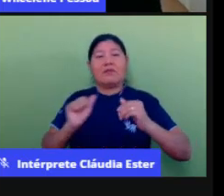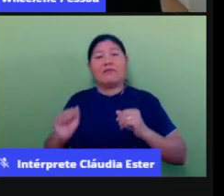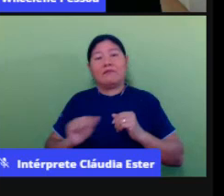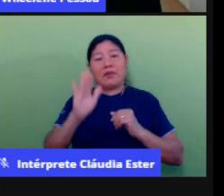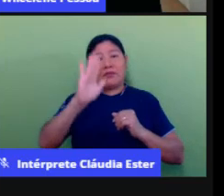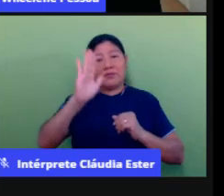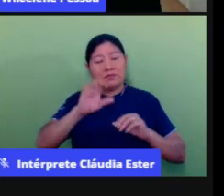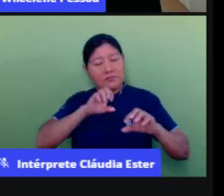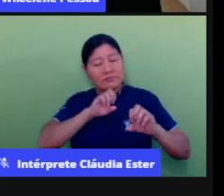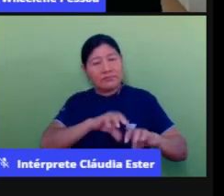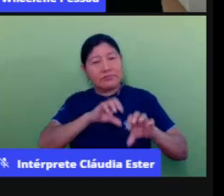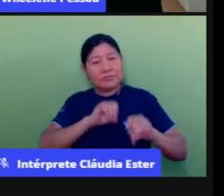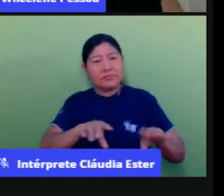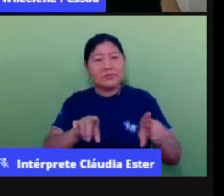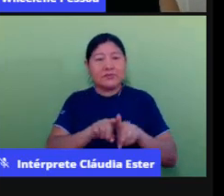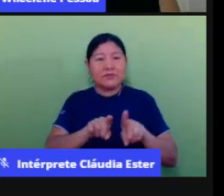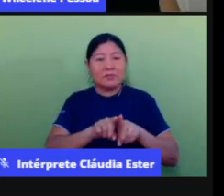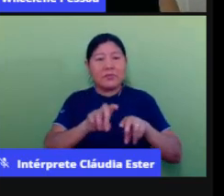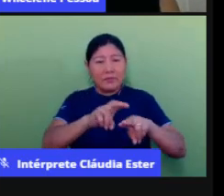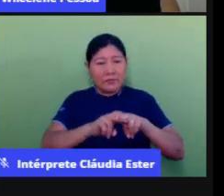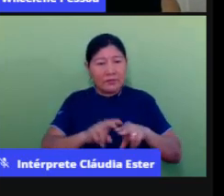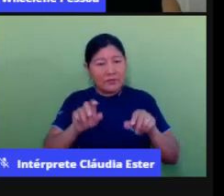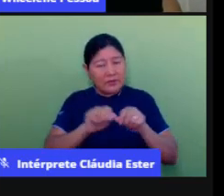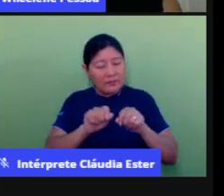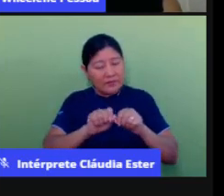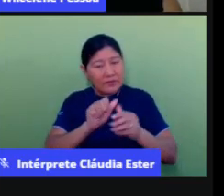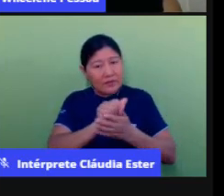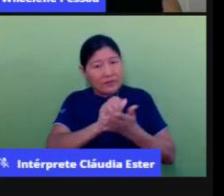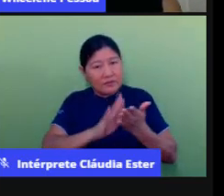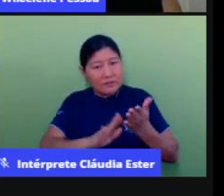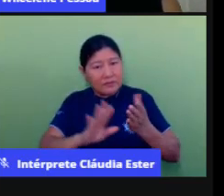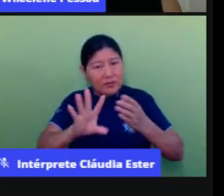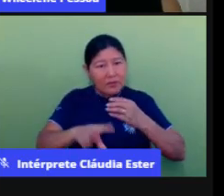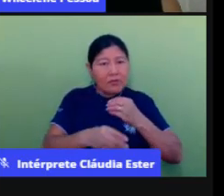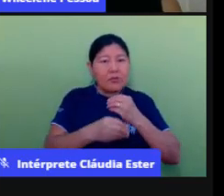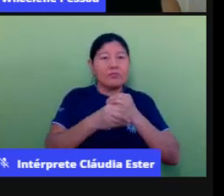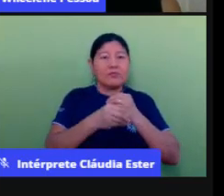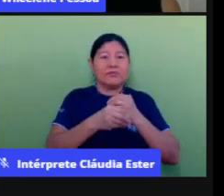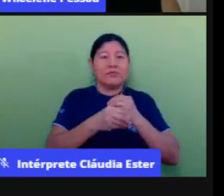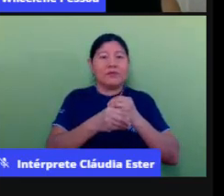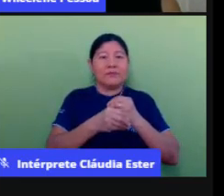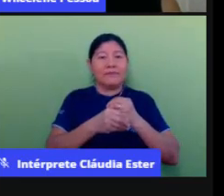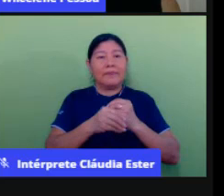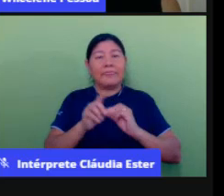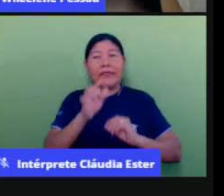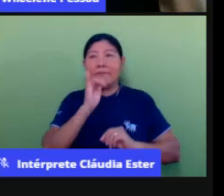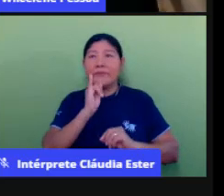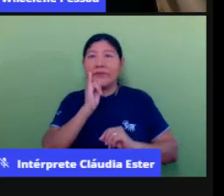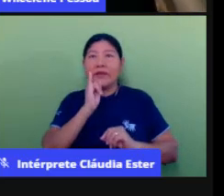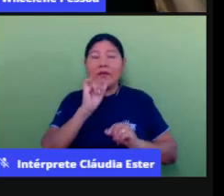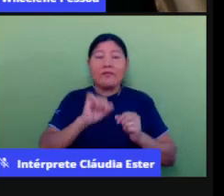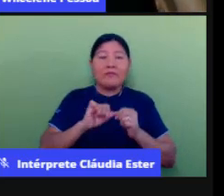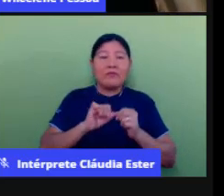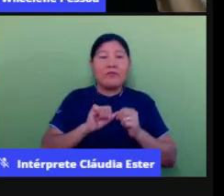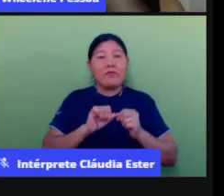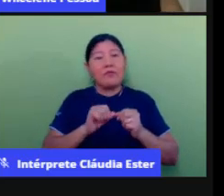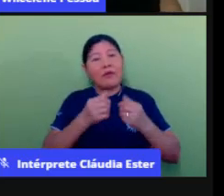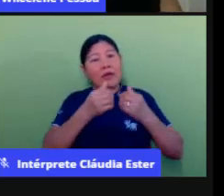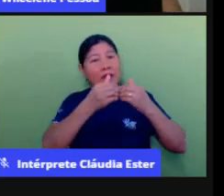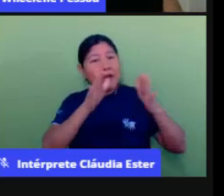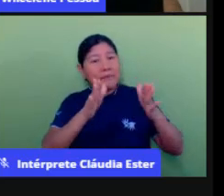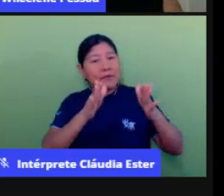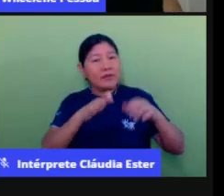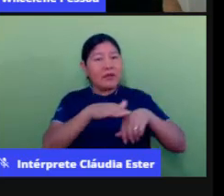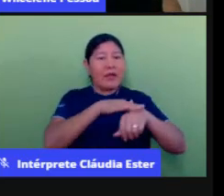atividades complementares, então, eu vou fazer uma chamada agora e vou colocar uma foto das crianças que eu pedi, vou colocar o nome, vou chamar